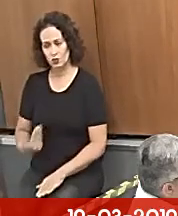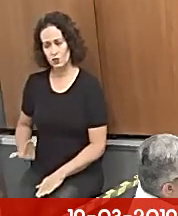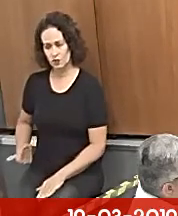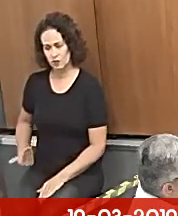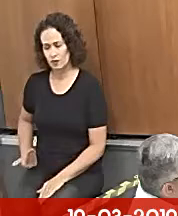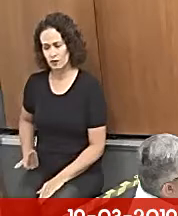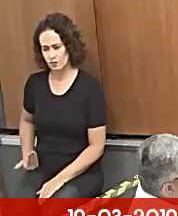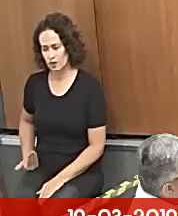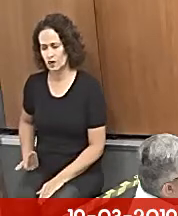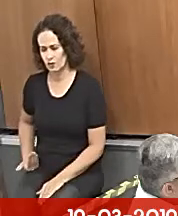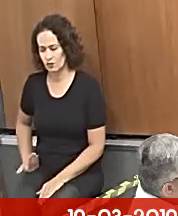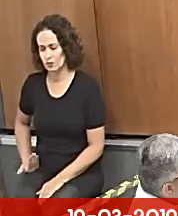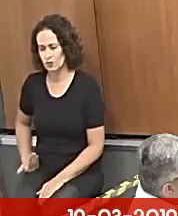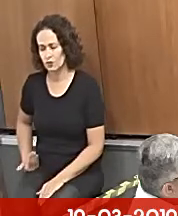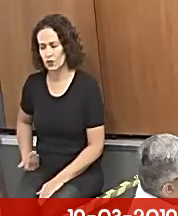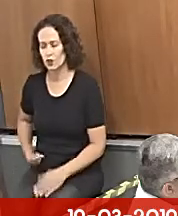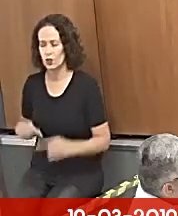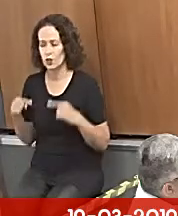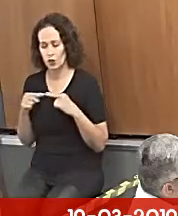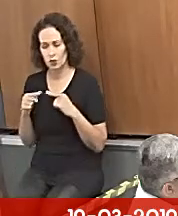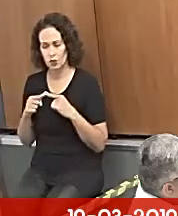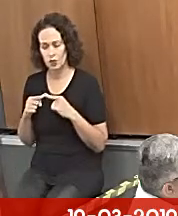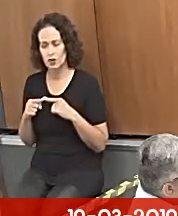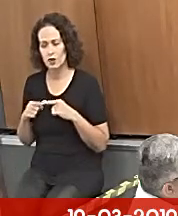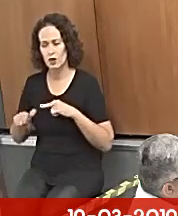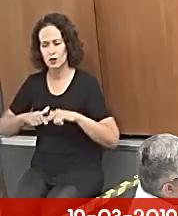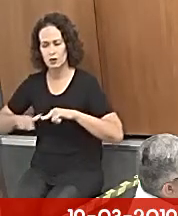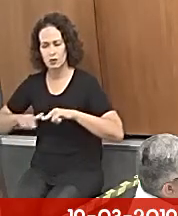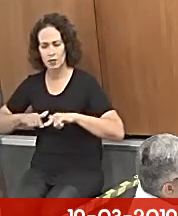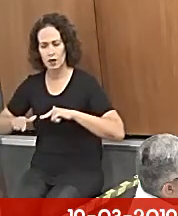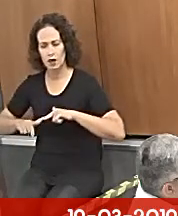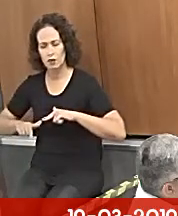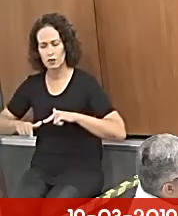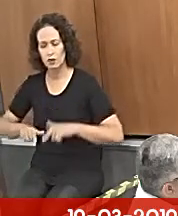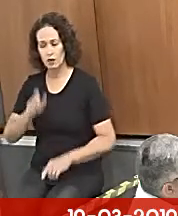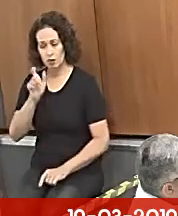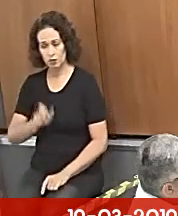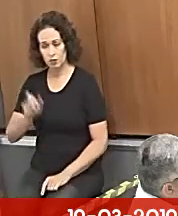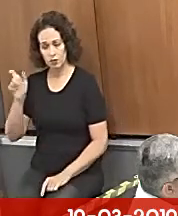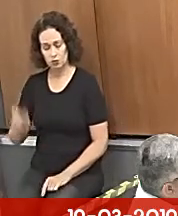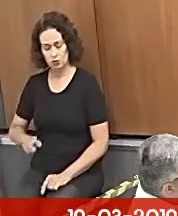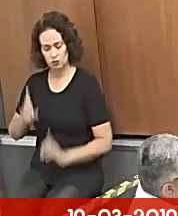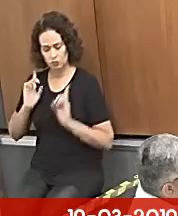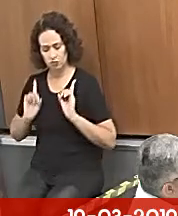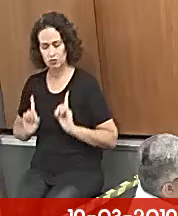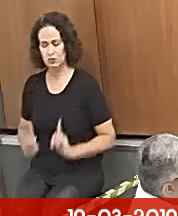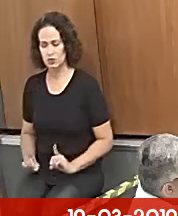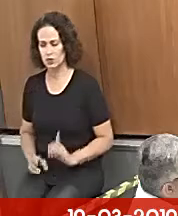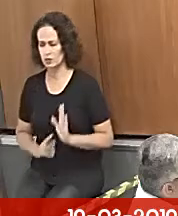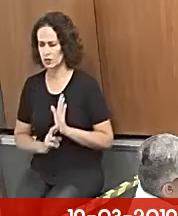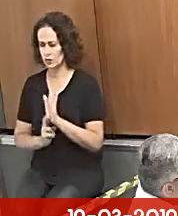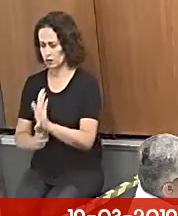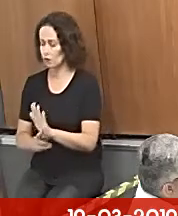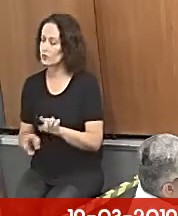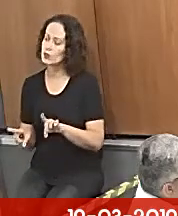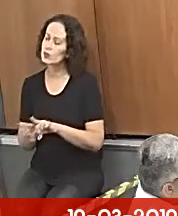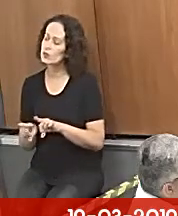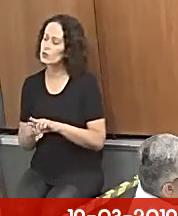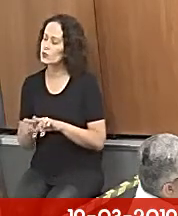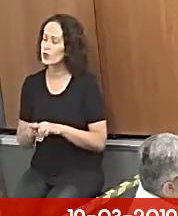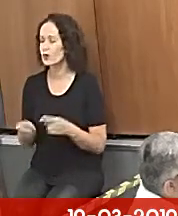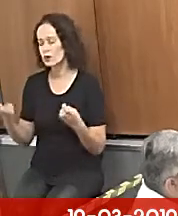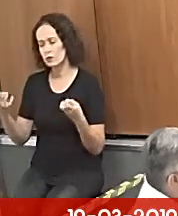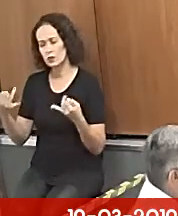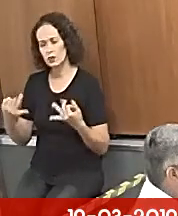pastas relacionadas ao trabalho da pessoa com deficiência representação e falado da